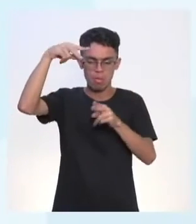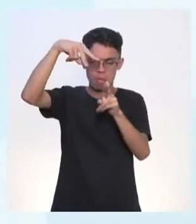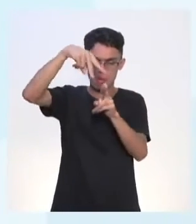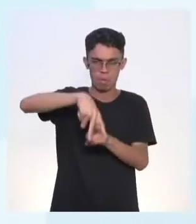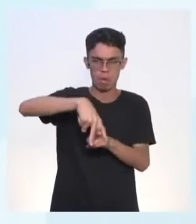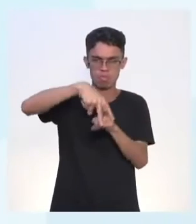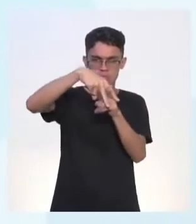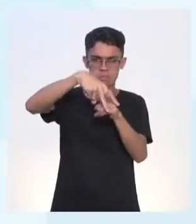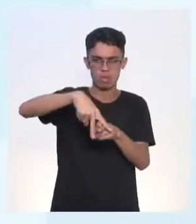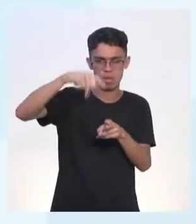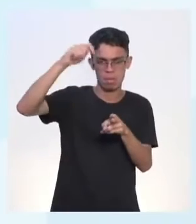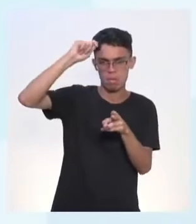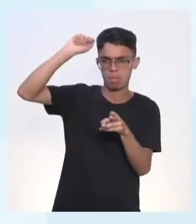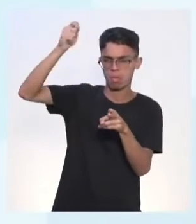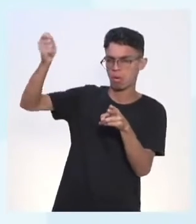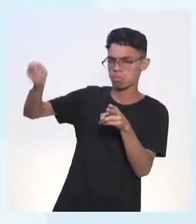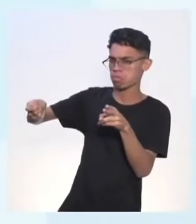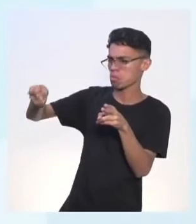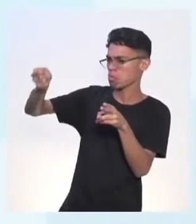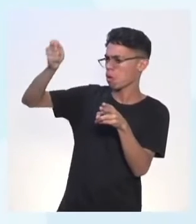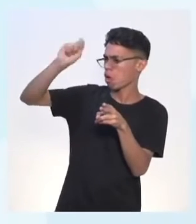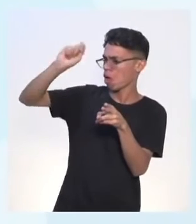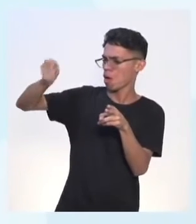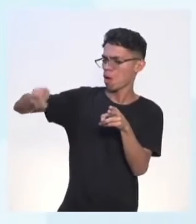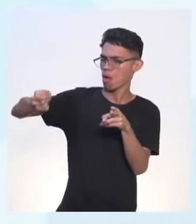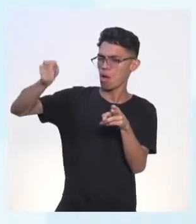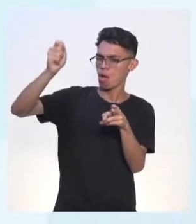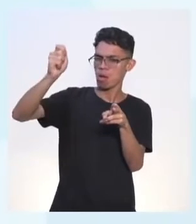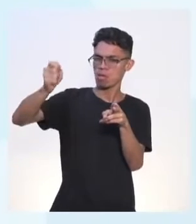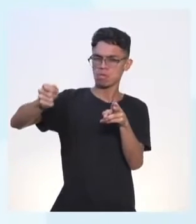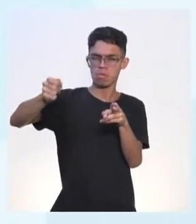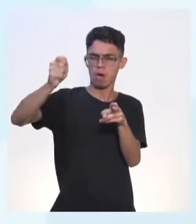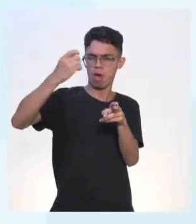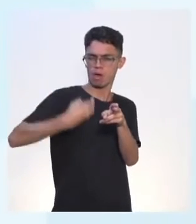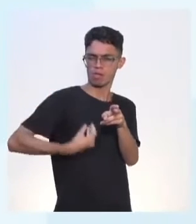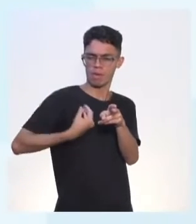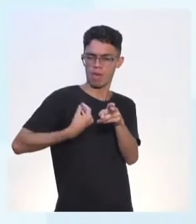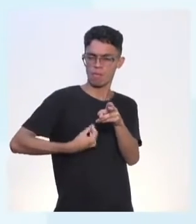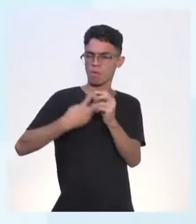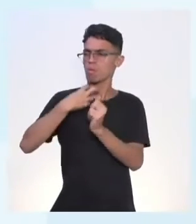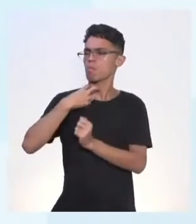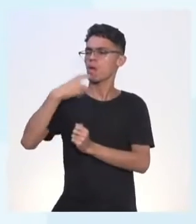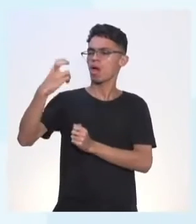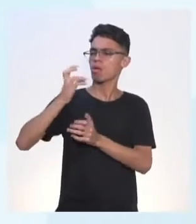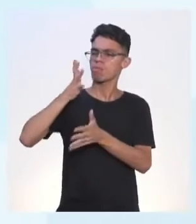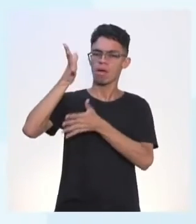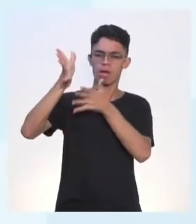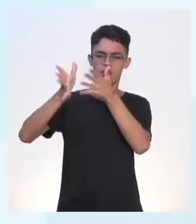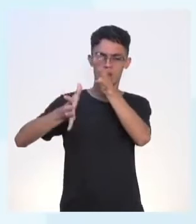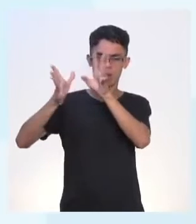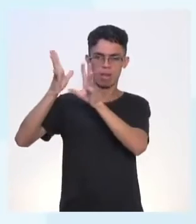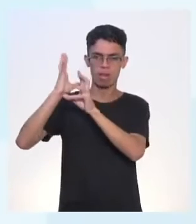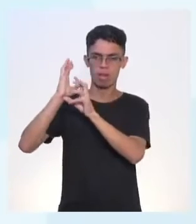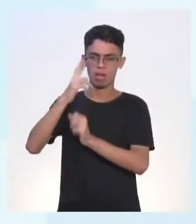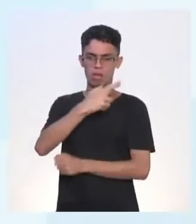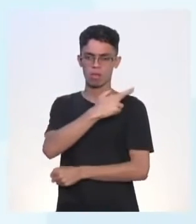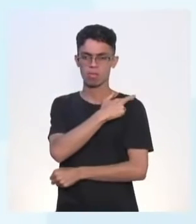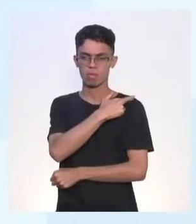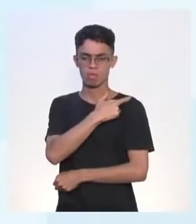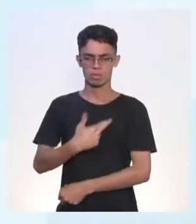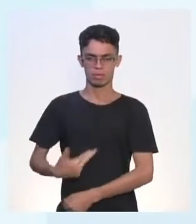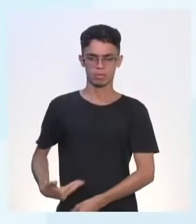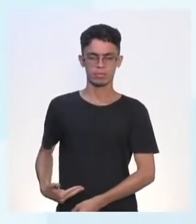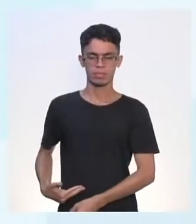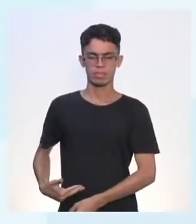chapéu, e aí, né, como se ele estivesse gritando "Viva a República", né? Mas, na verdade, o velho